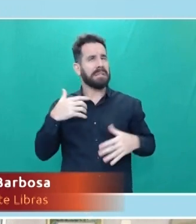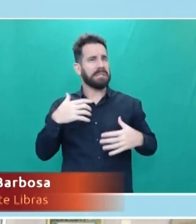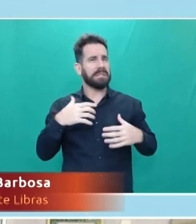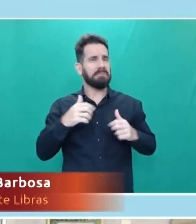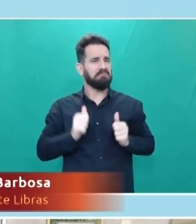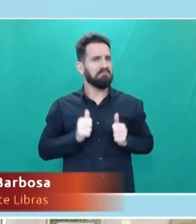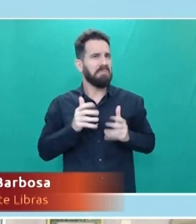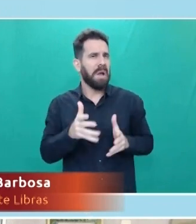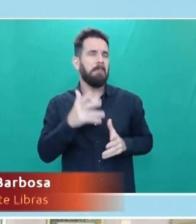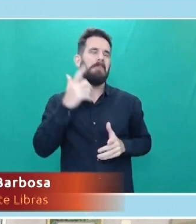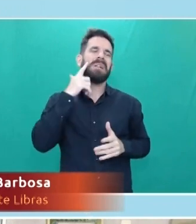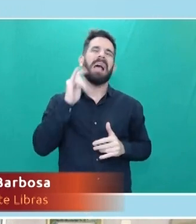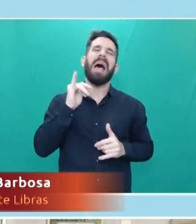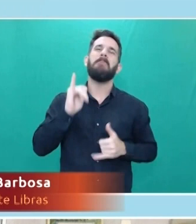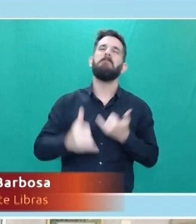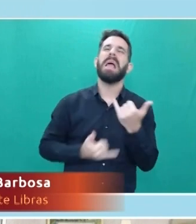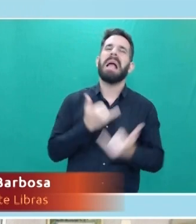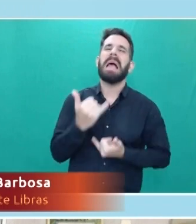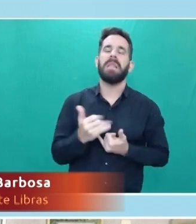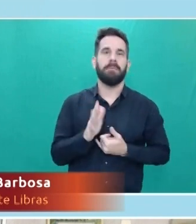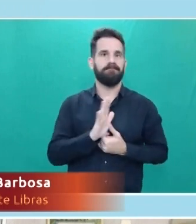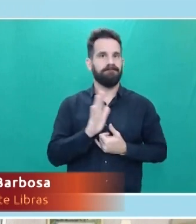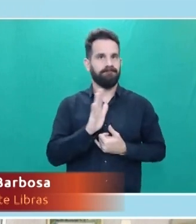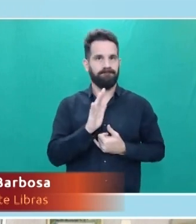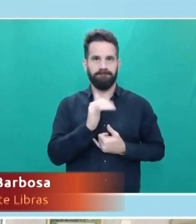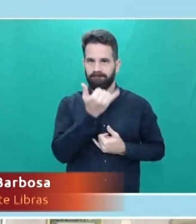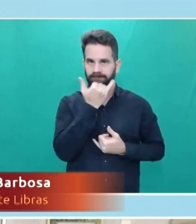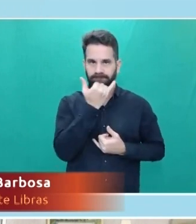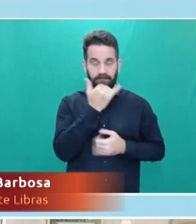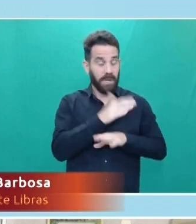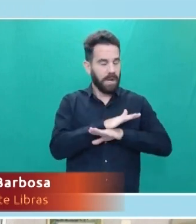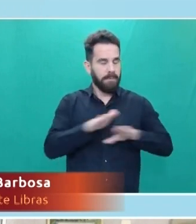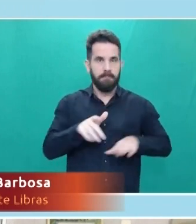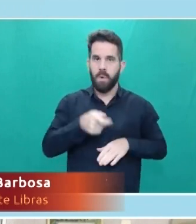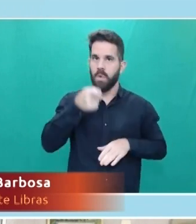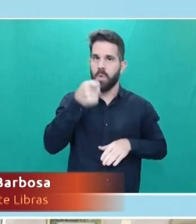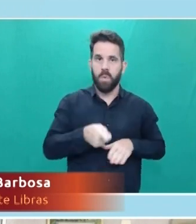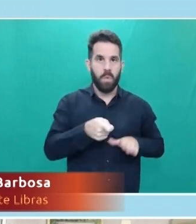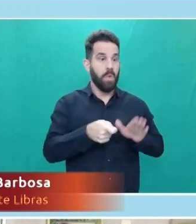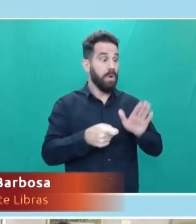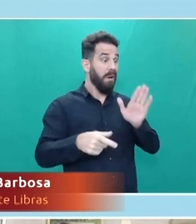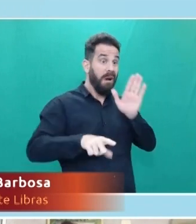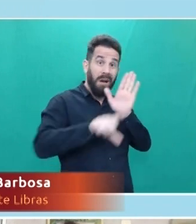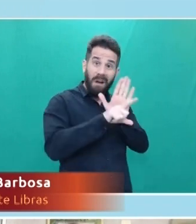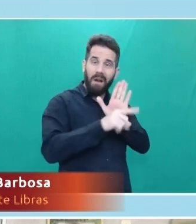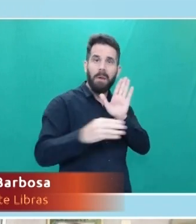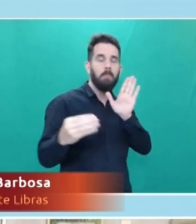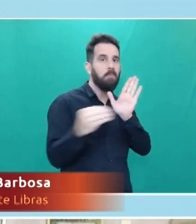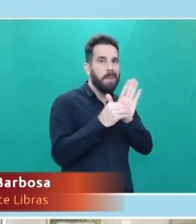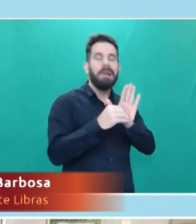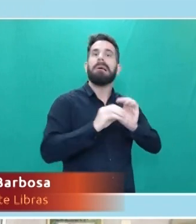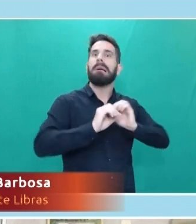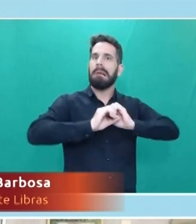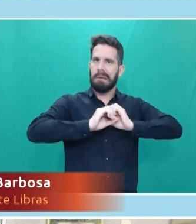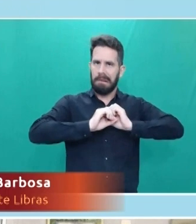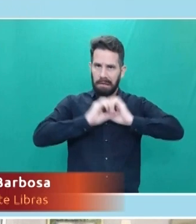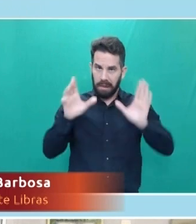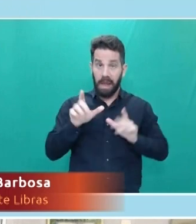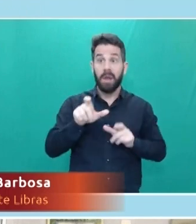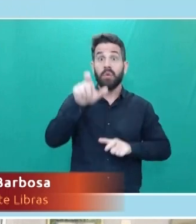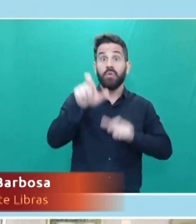uma brincadeira. Não, agora não, é um comando claro, direcionado para que sim, haja uma